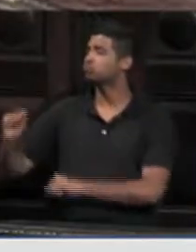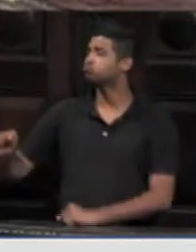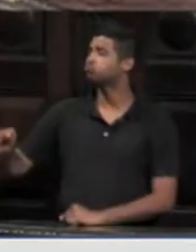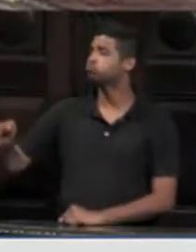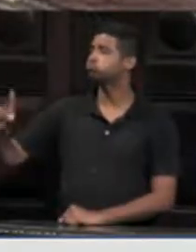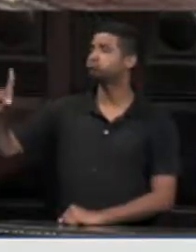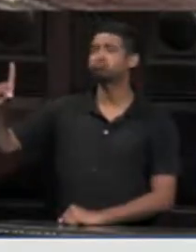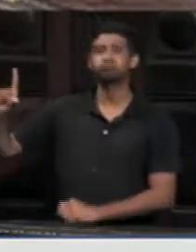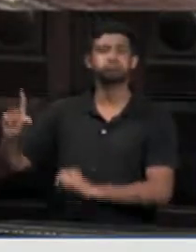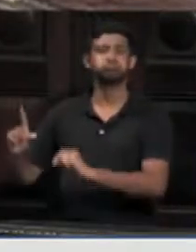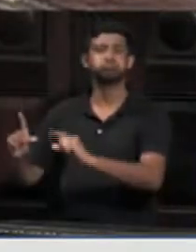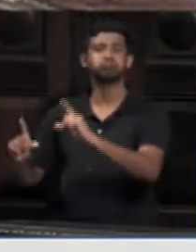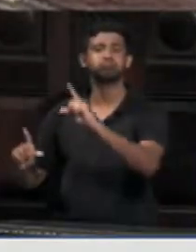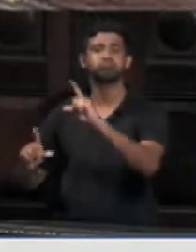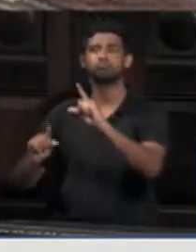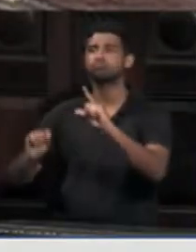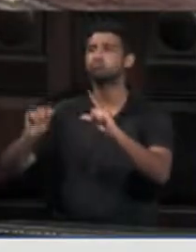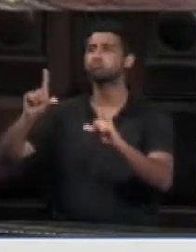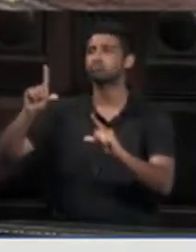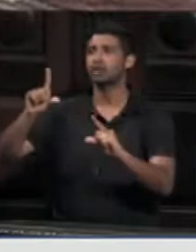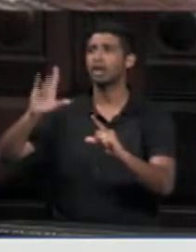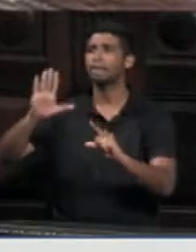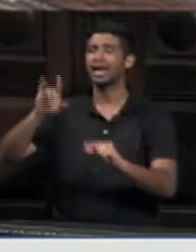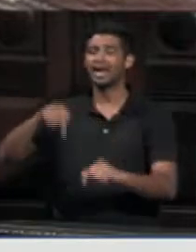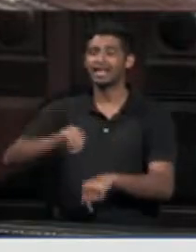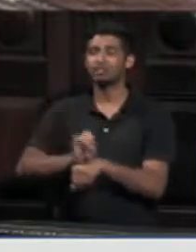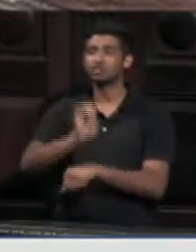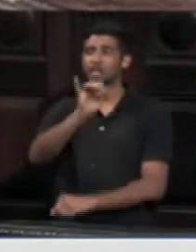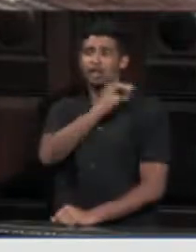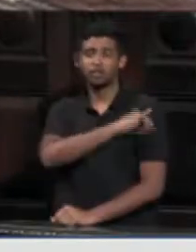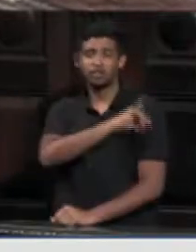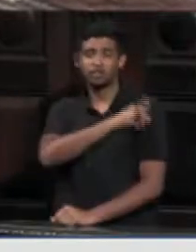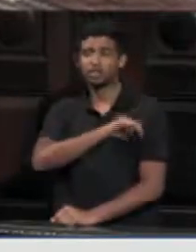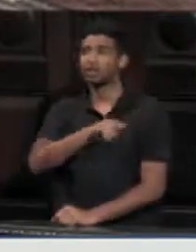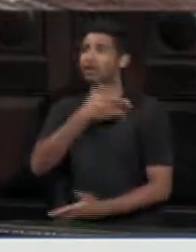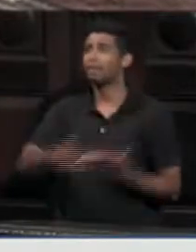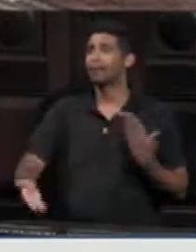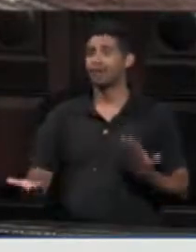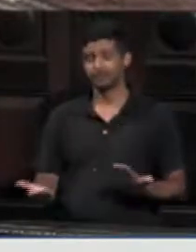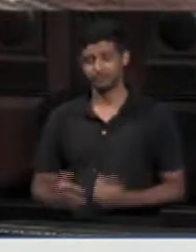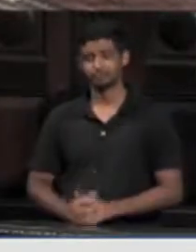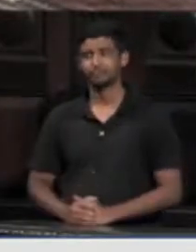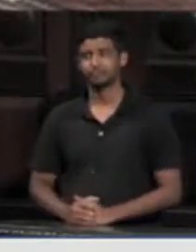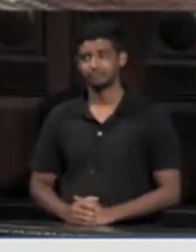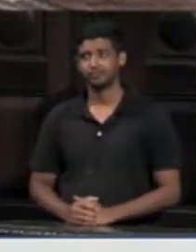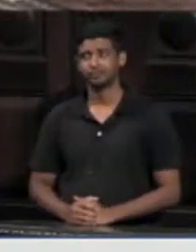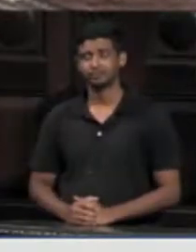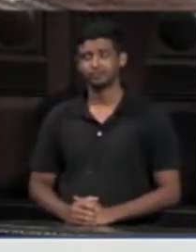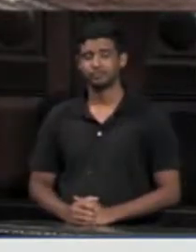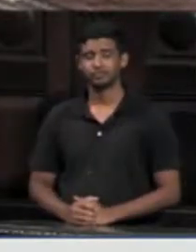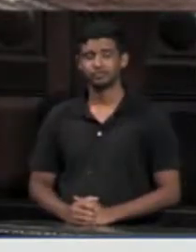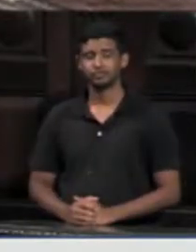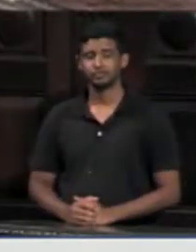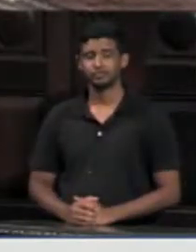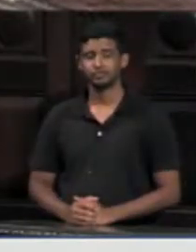na cultura, o estado do Rio de Janeiro perde. Agora, essa fala também de